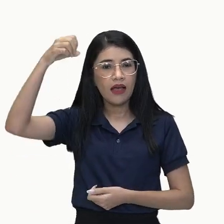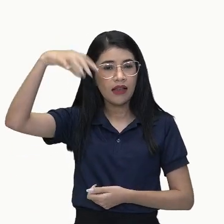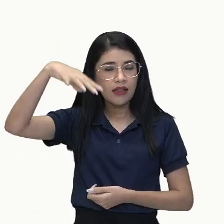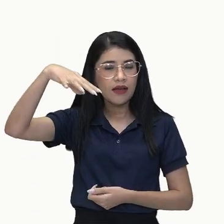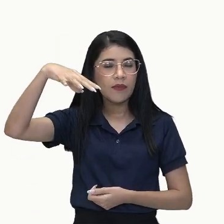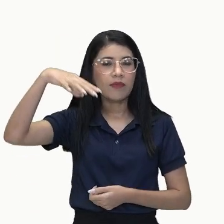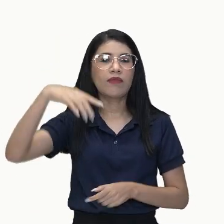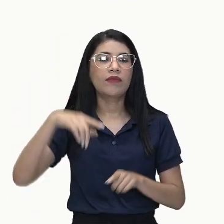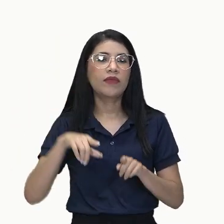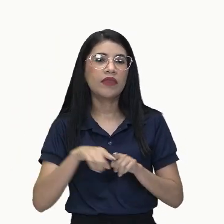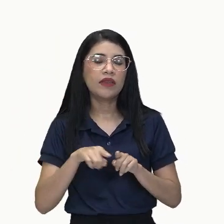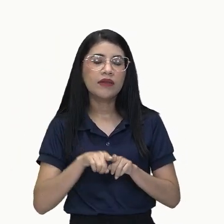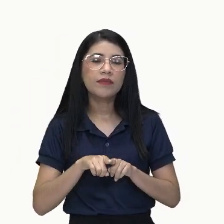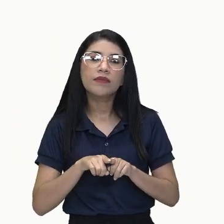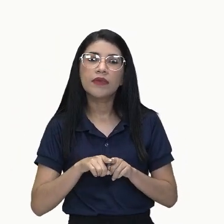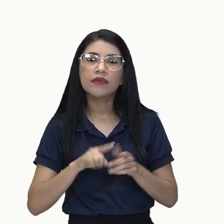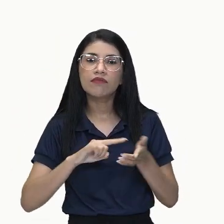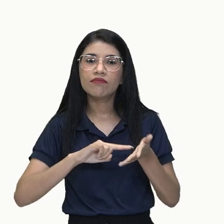lâmpadas,